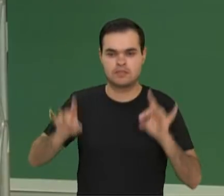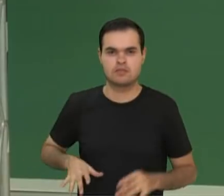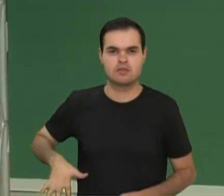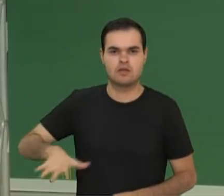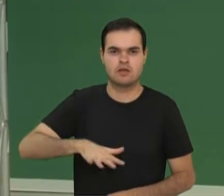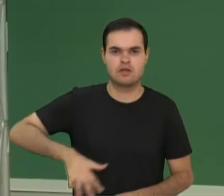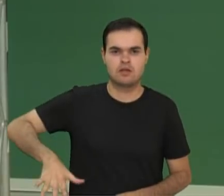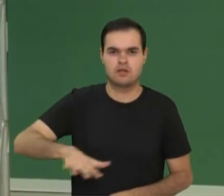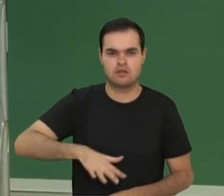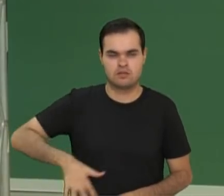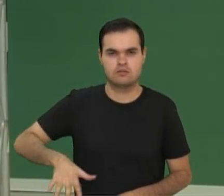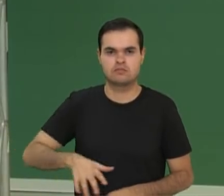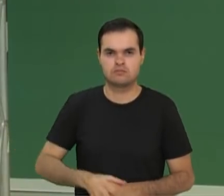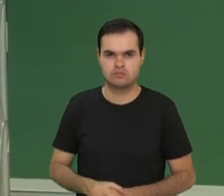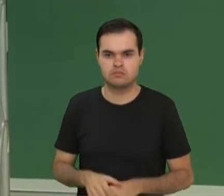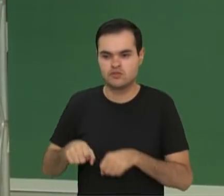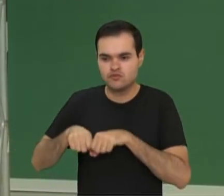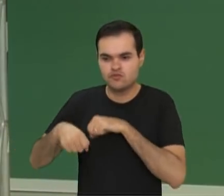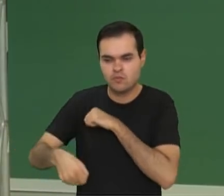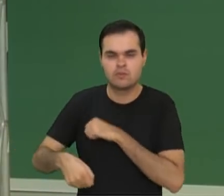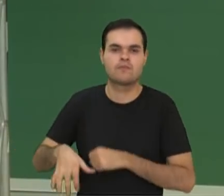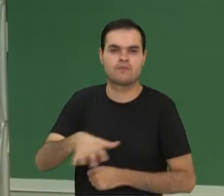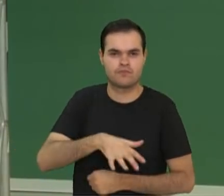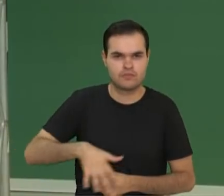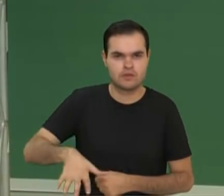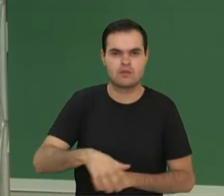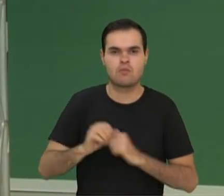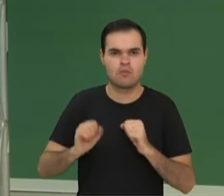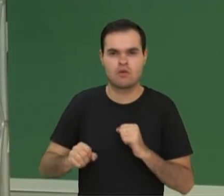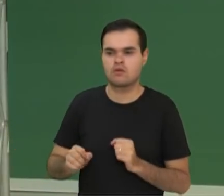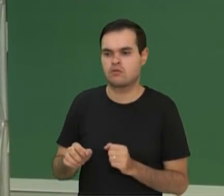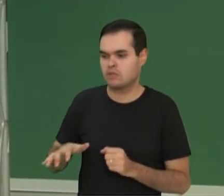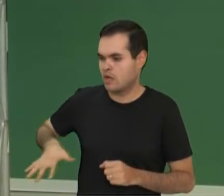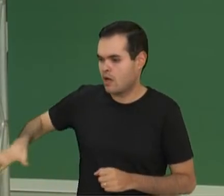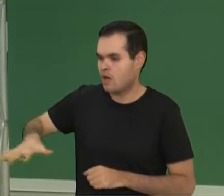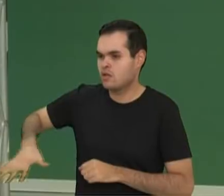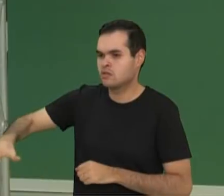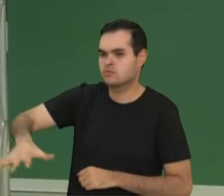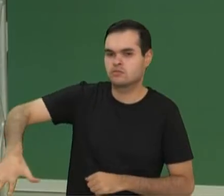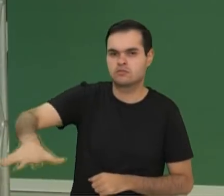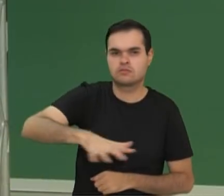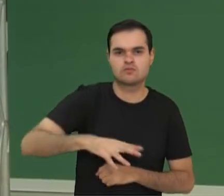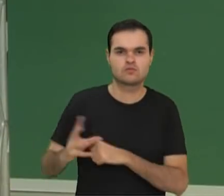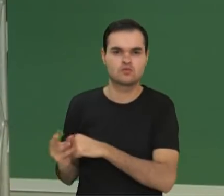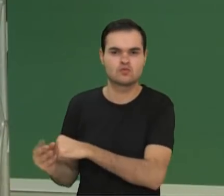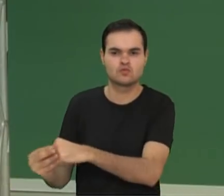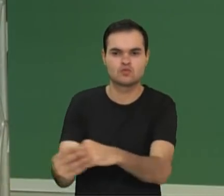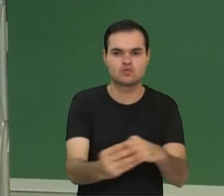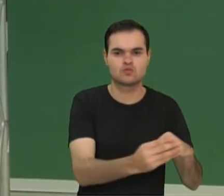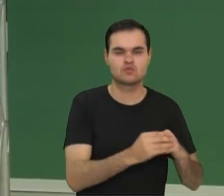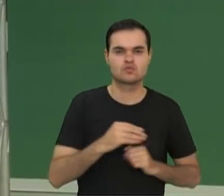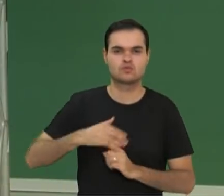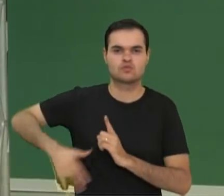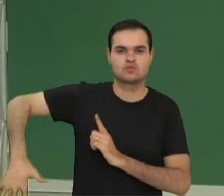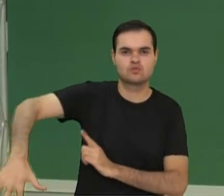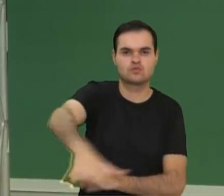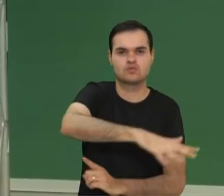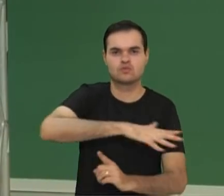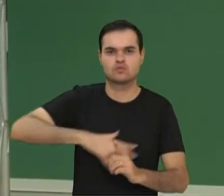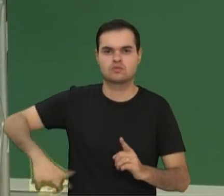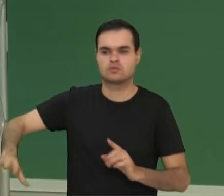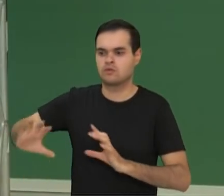área. O artigo de opinião ele pode abordar várias áreas, diversas áreas do conhecimento, da sociedade, de